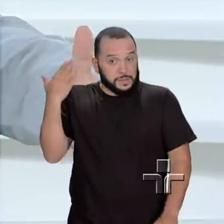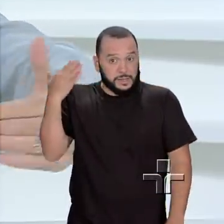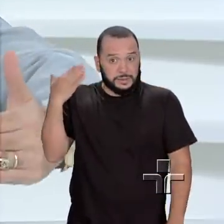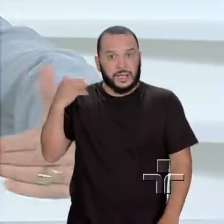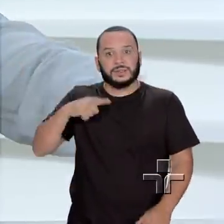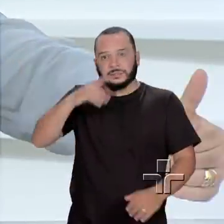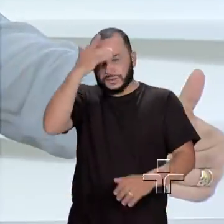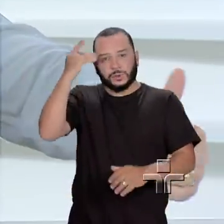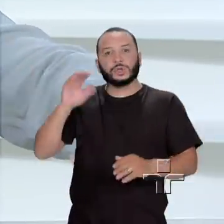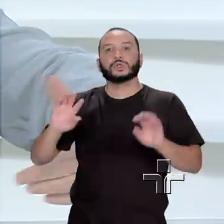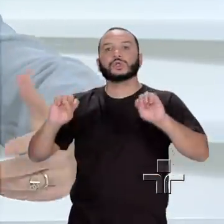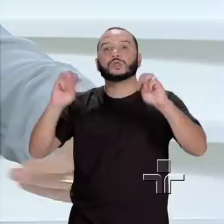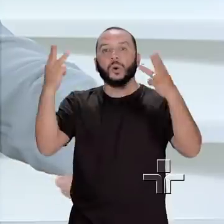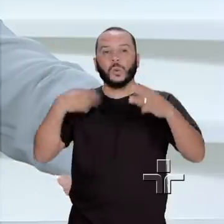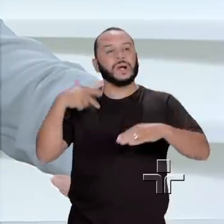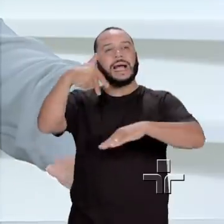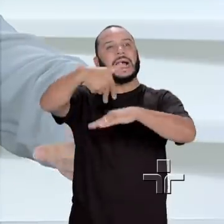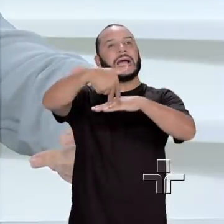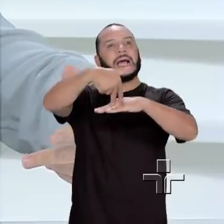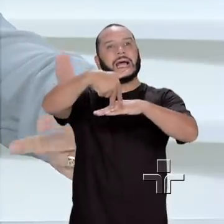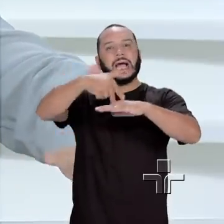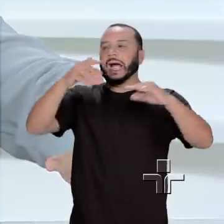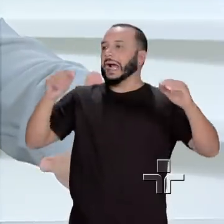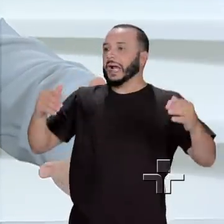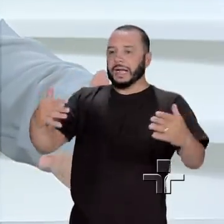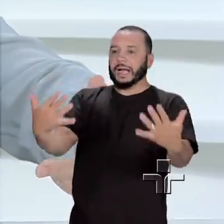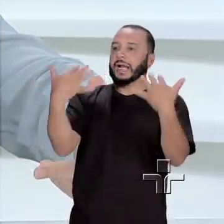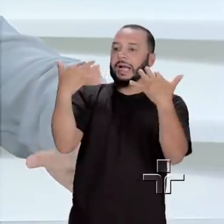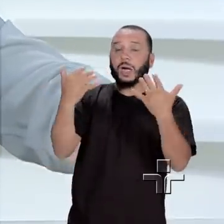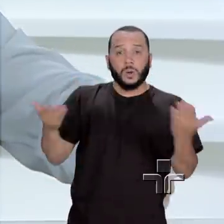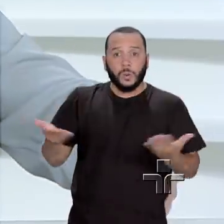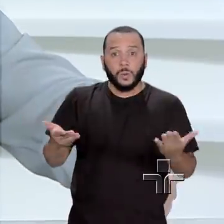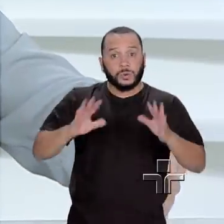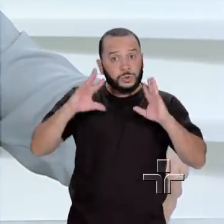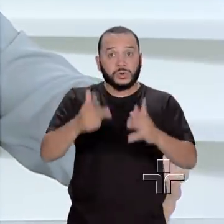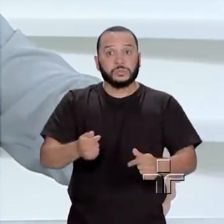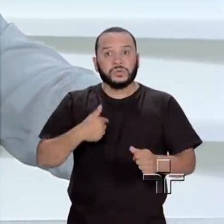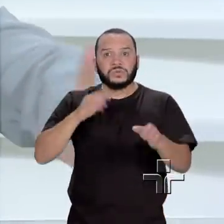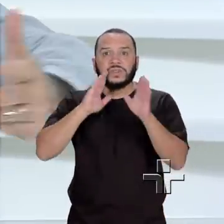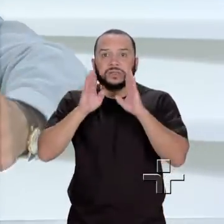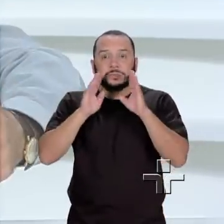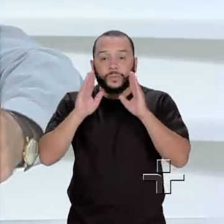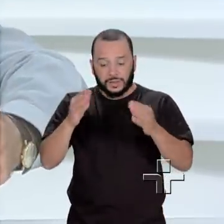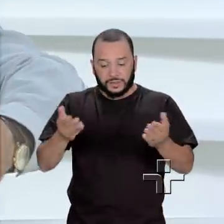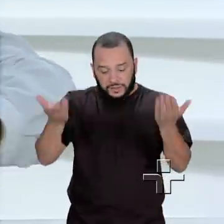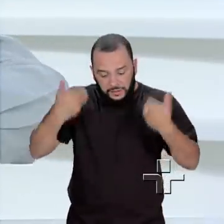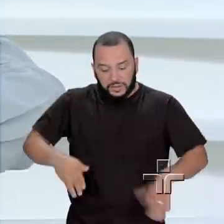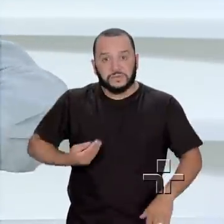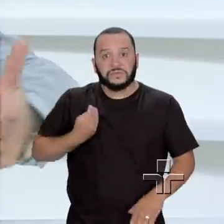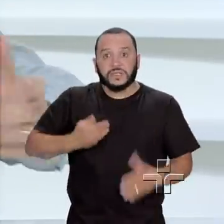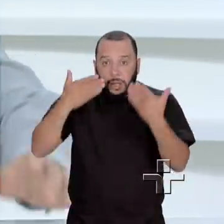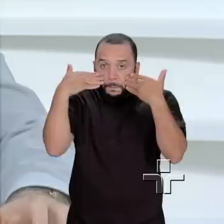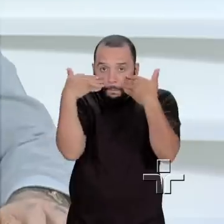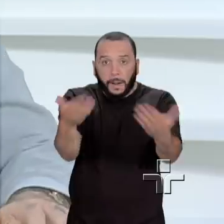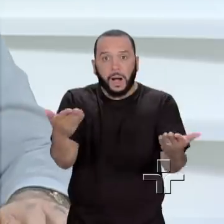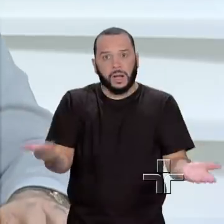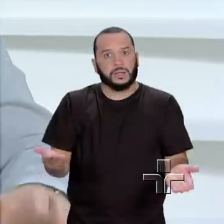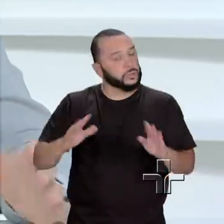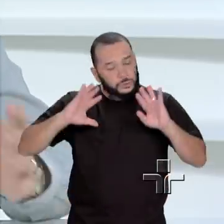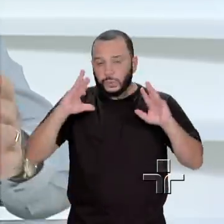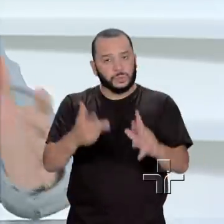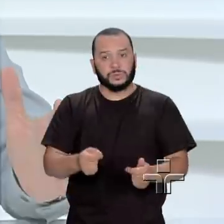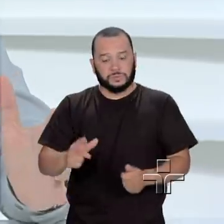se exibiu e todos assistiam. Hoje todos se exibem, então todos têm uma vida que é privada e todos têm uma vida que é pública. E a vida pública, em geral, não tem